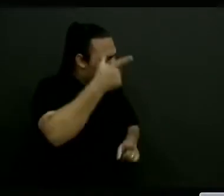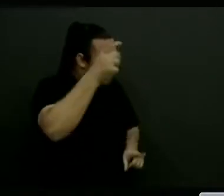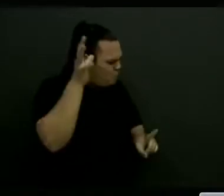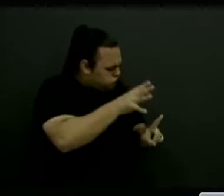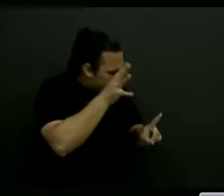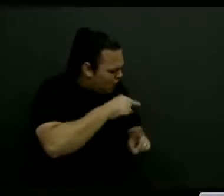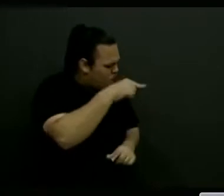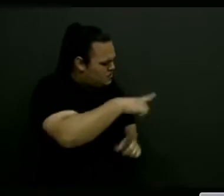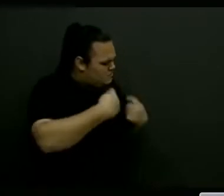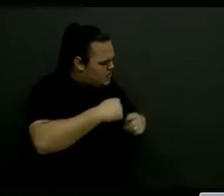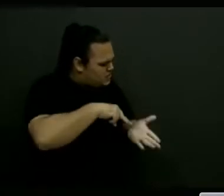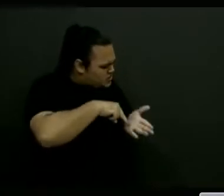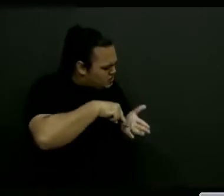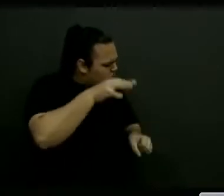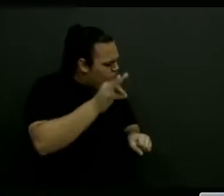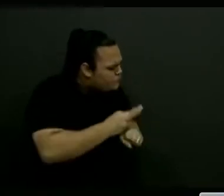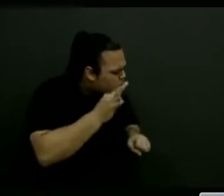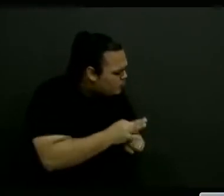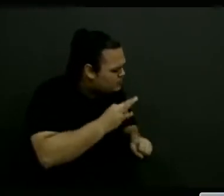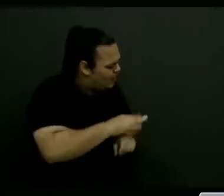Quando amanhecia,